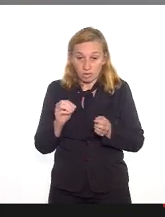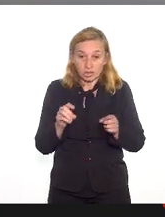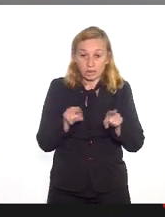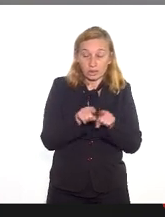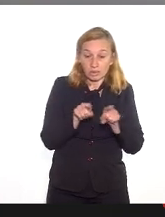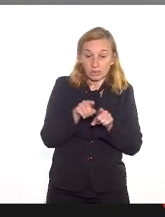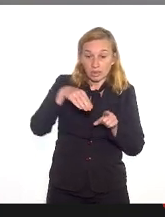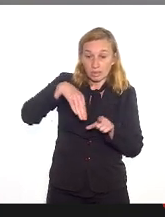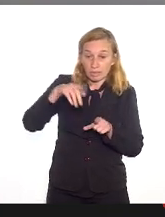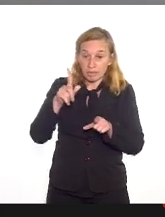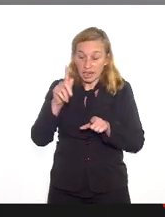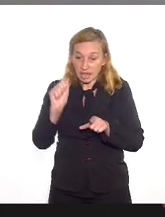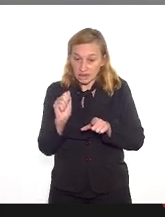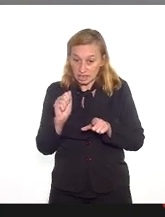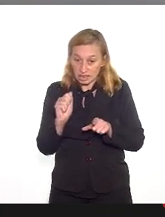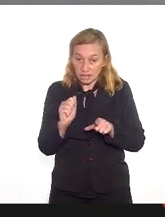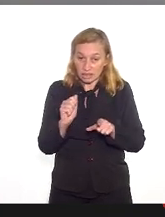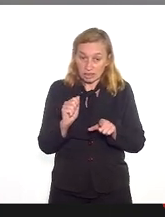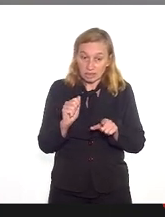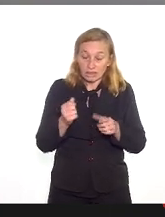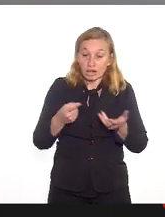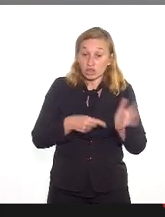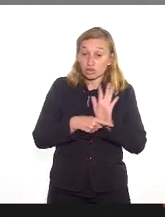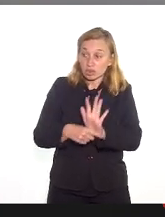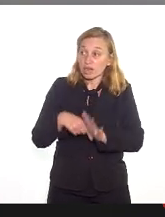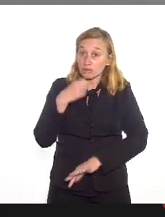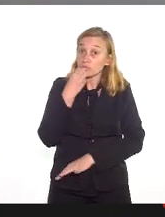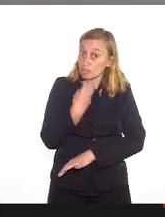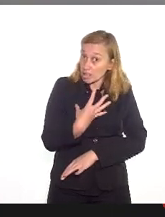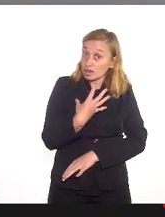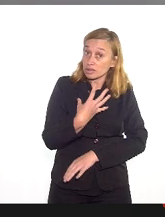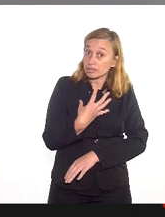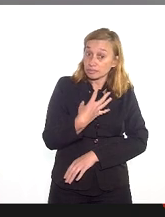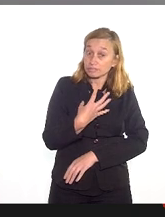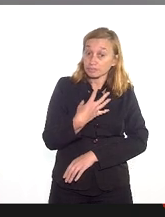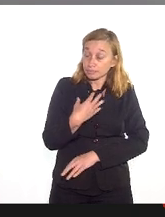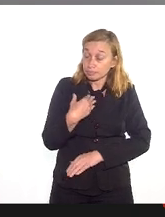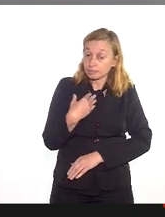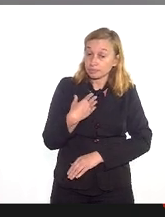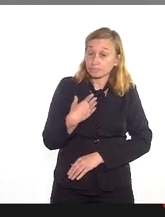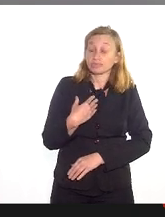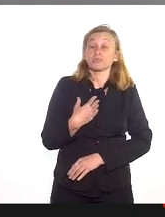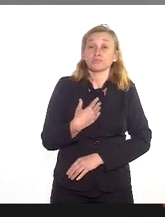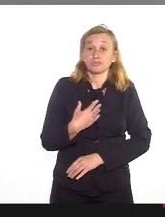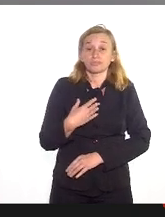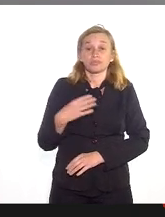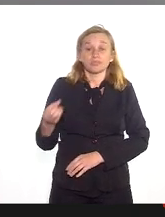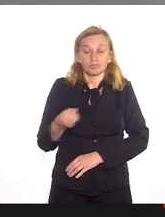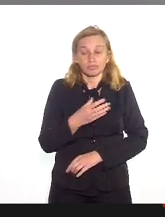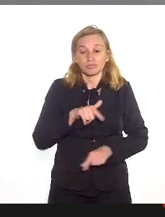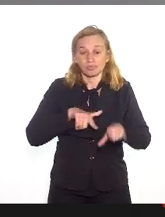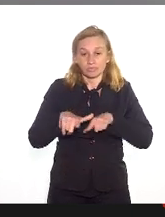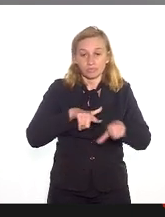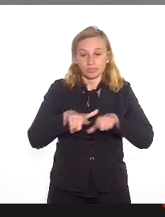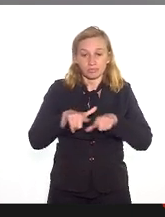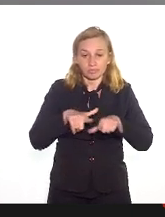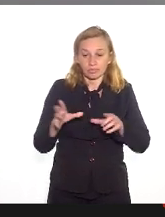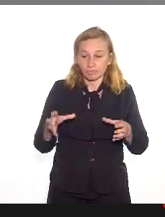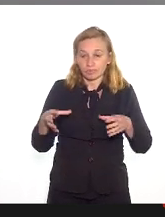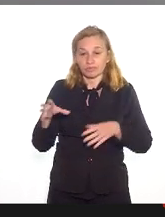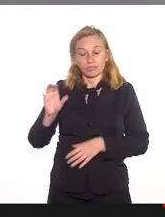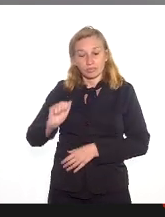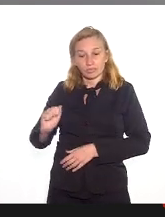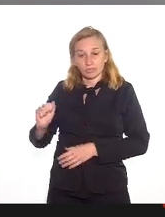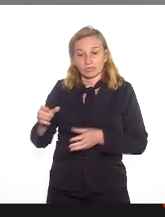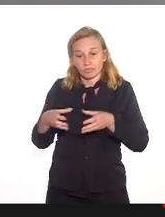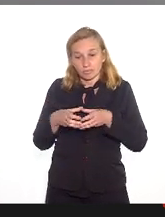da Magda Chambriard, tem dado uma contribuição muito, muito precisa, muito decisiva para os trabalhos tanto das comissões permanentes quanto